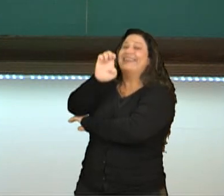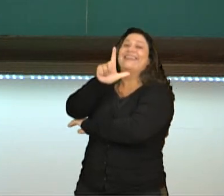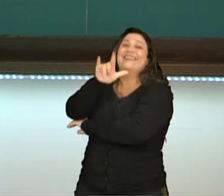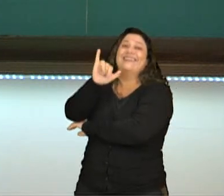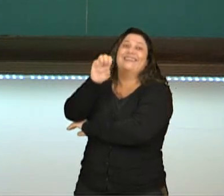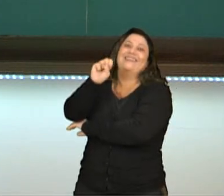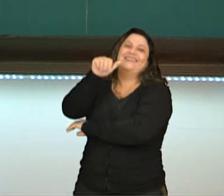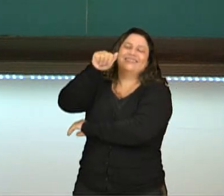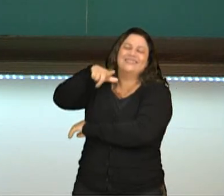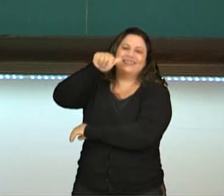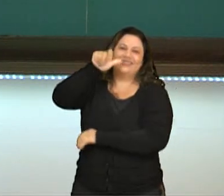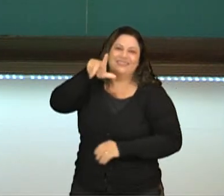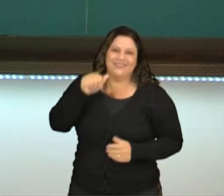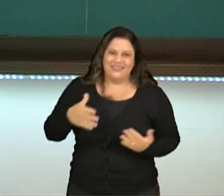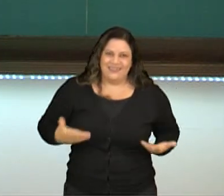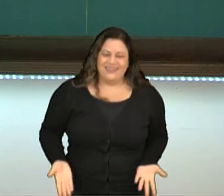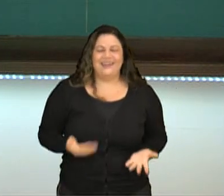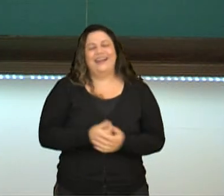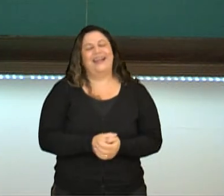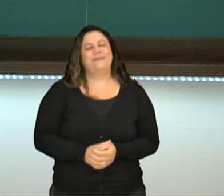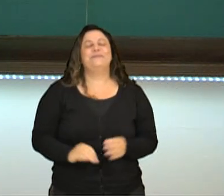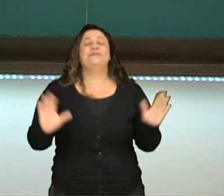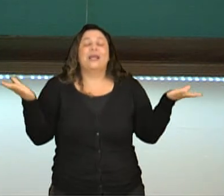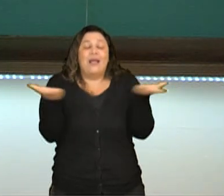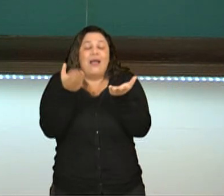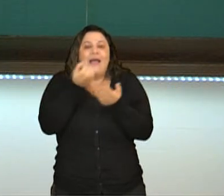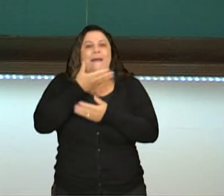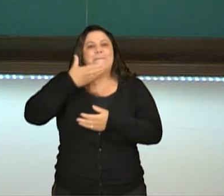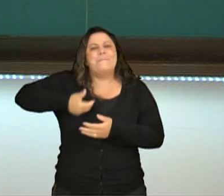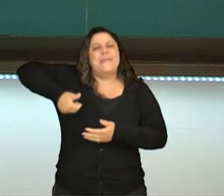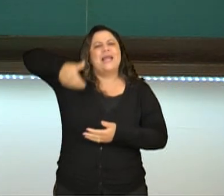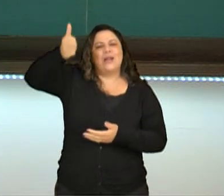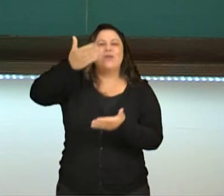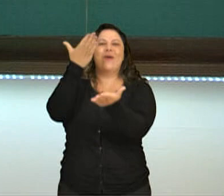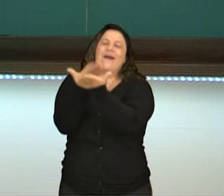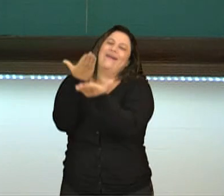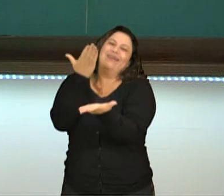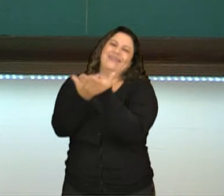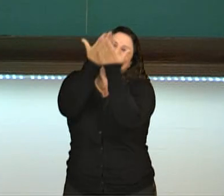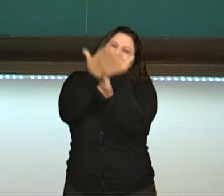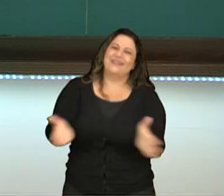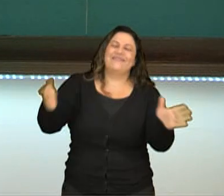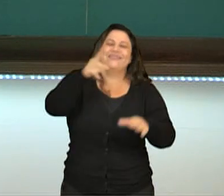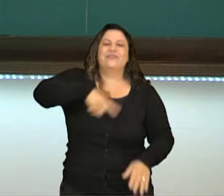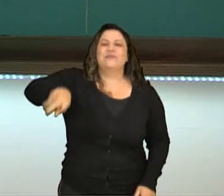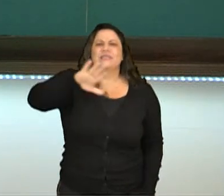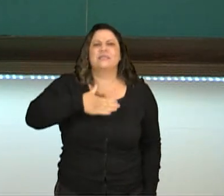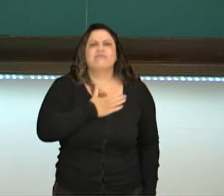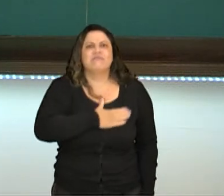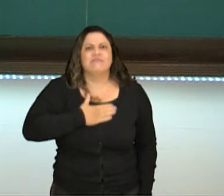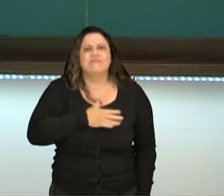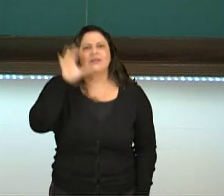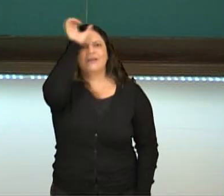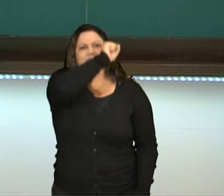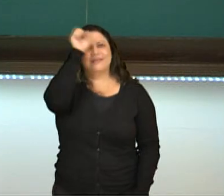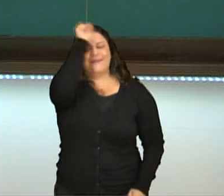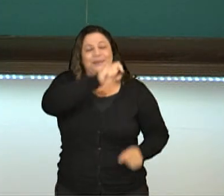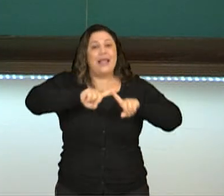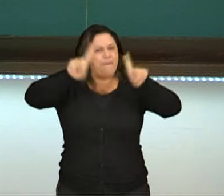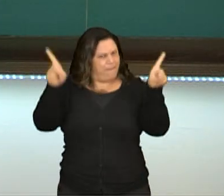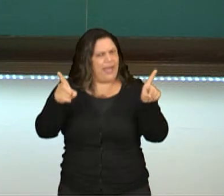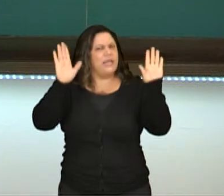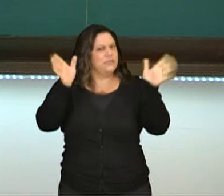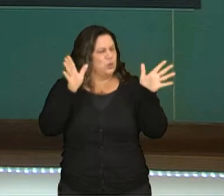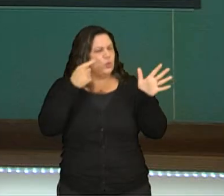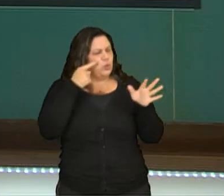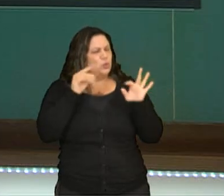ela. E nós vamos para essa melhor e maravilhosa aula. A aula que você gosta, que você aprende. Mas... já fez sua